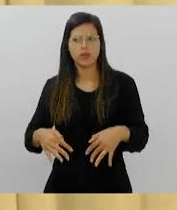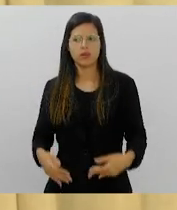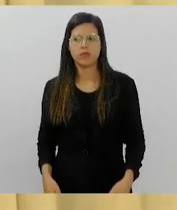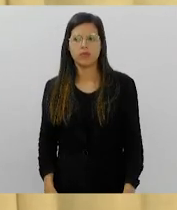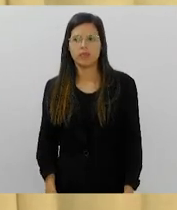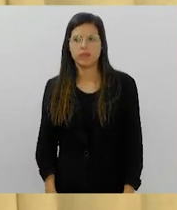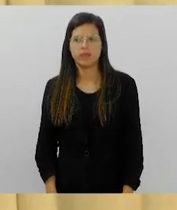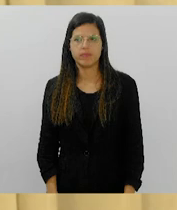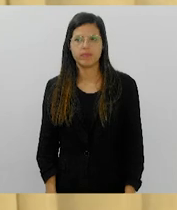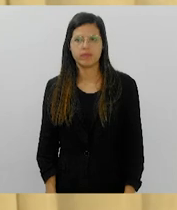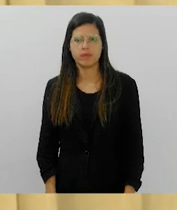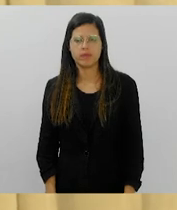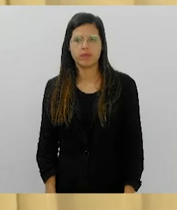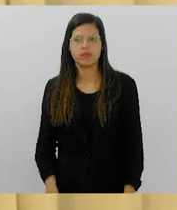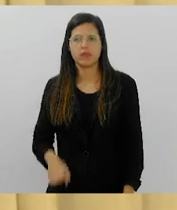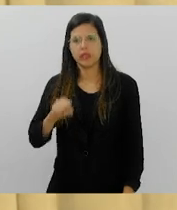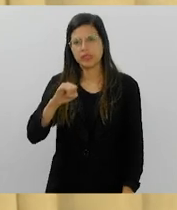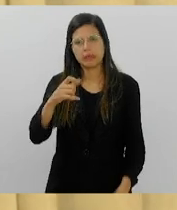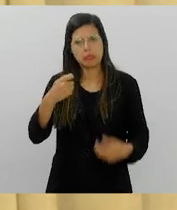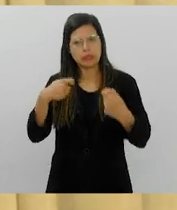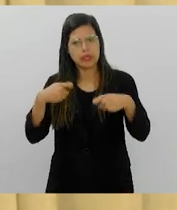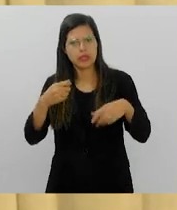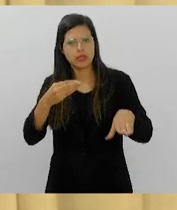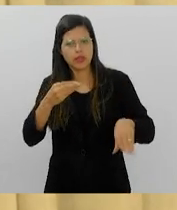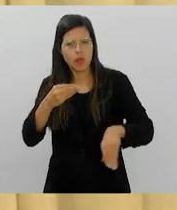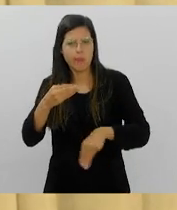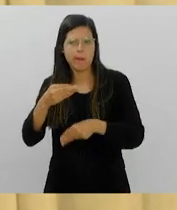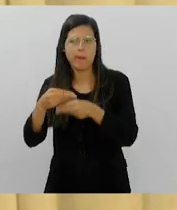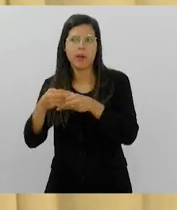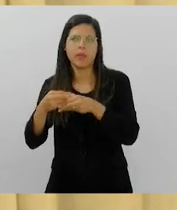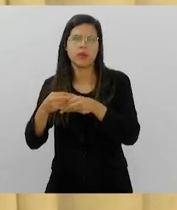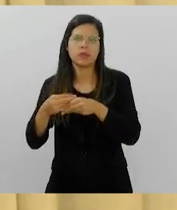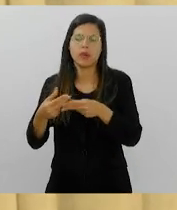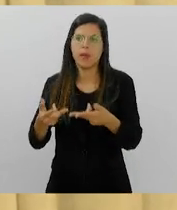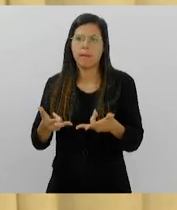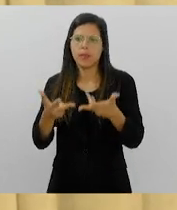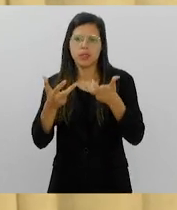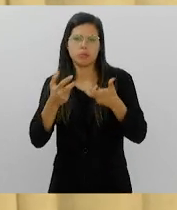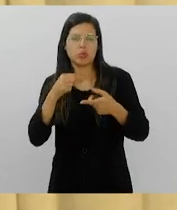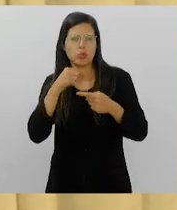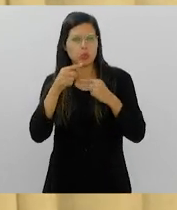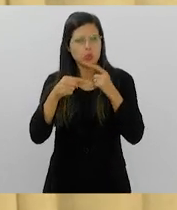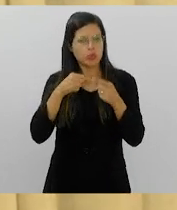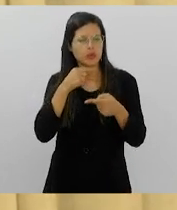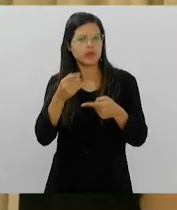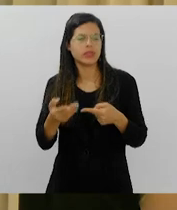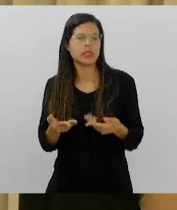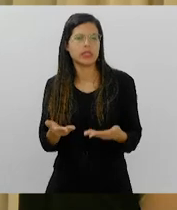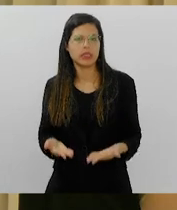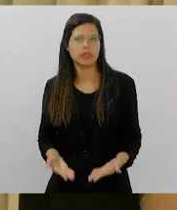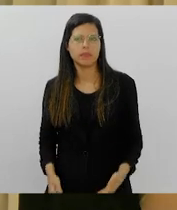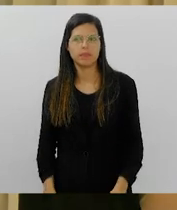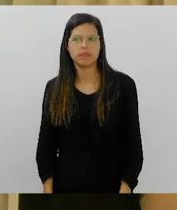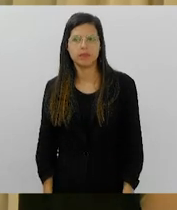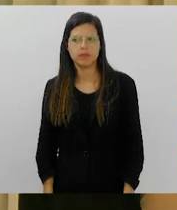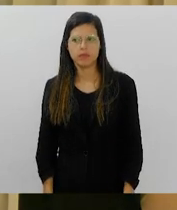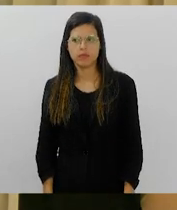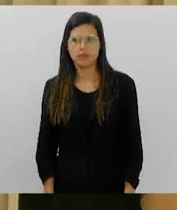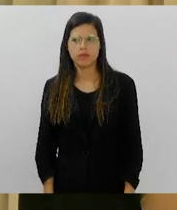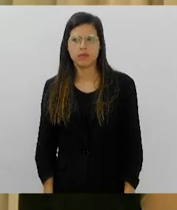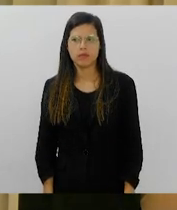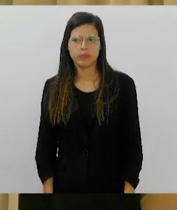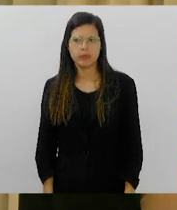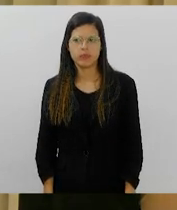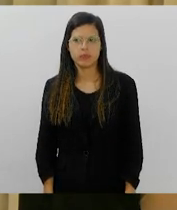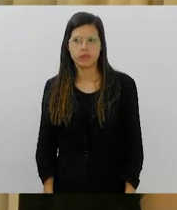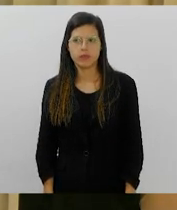tiver que complementar em algo, se eu perceber que há algum tipo de dúvida, algo que ficou omisso, até pelo que já foi passado para